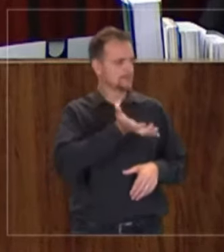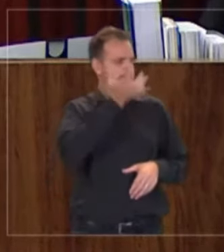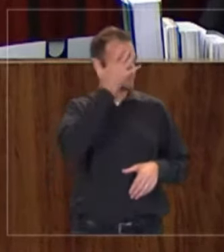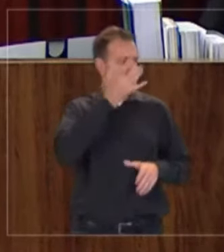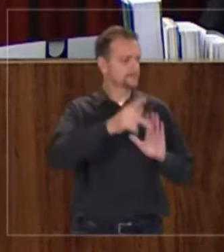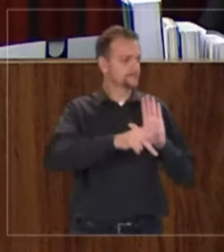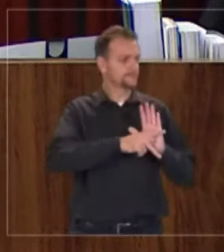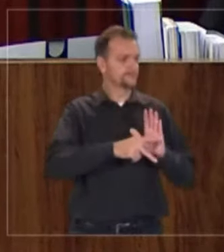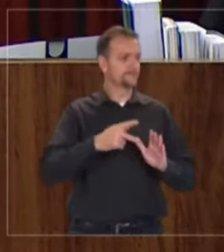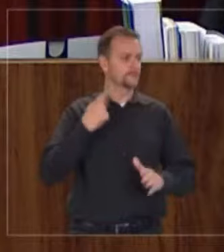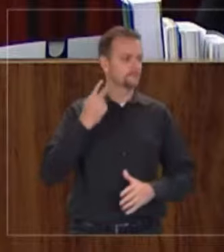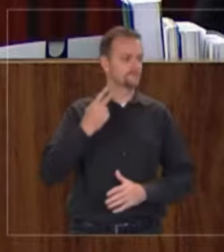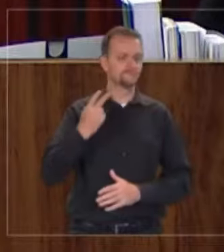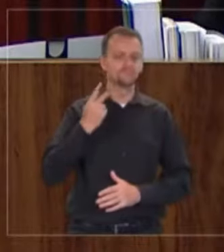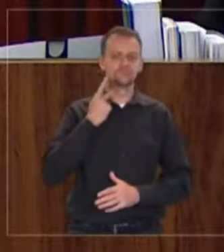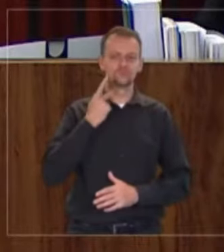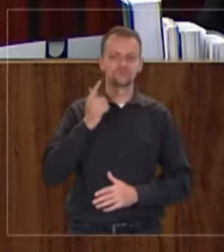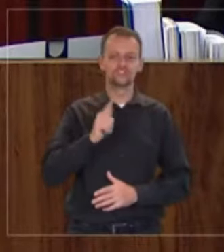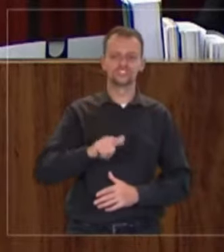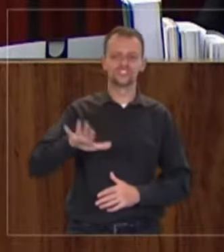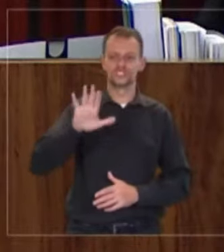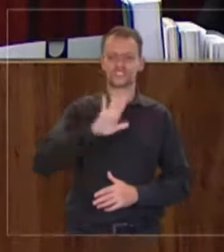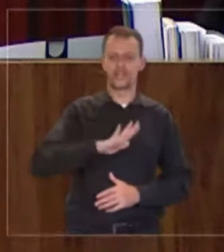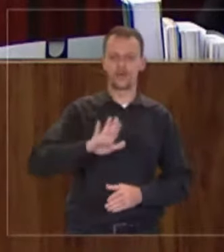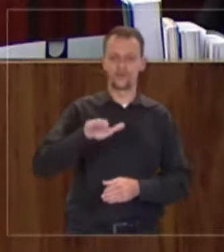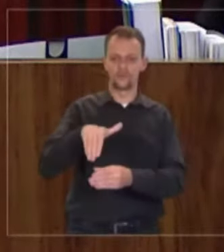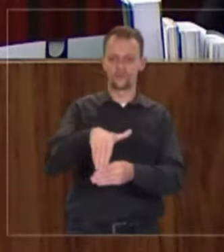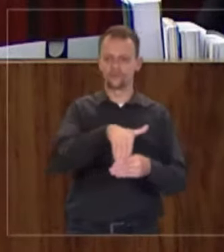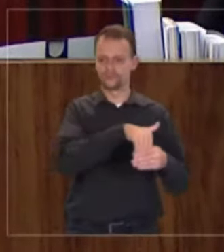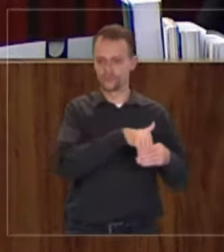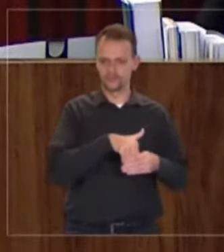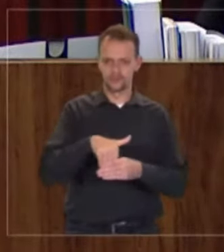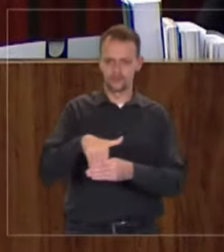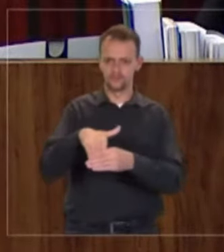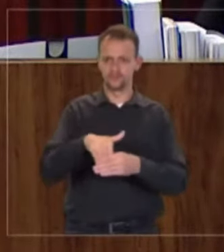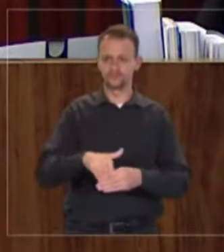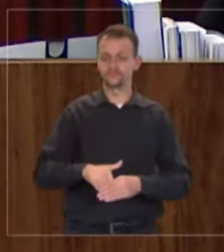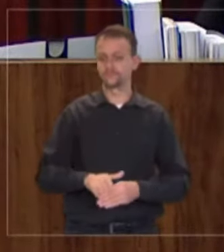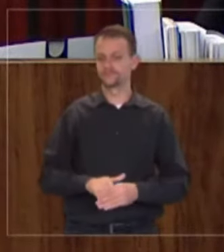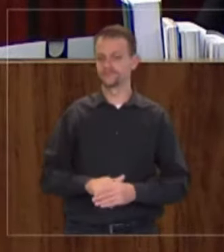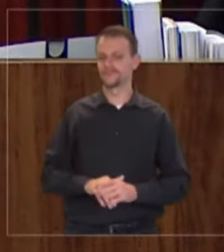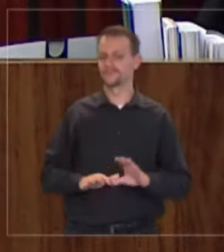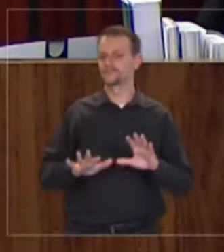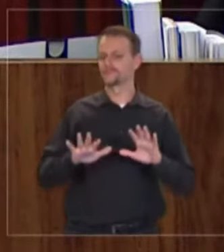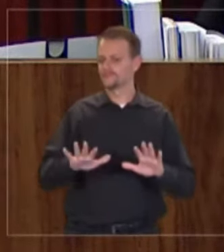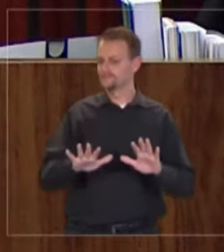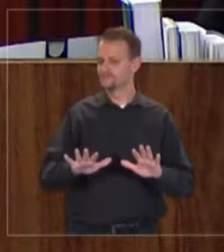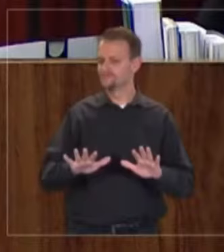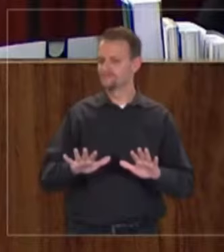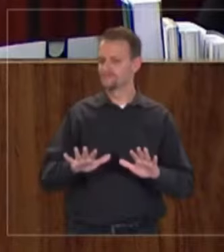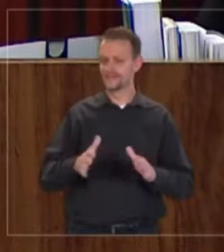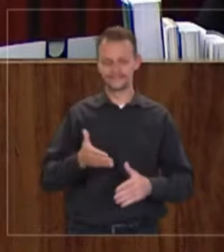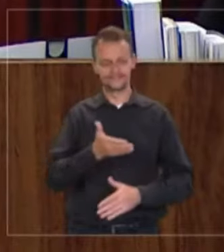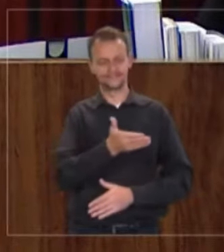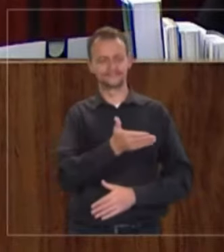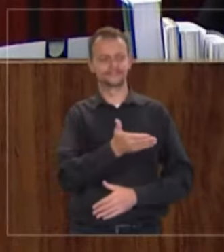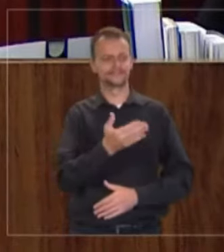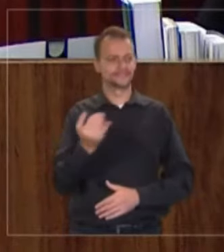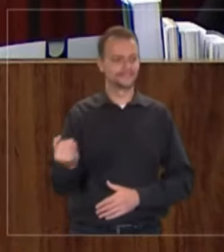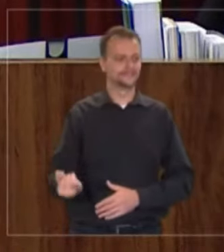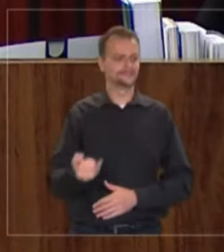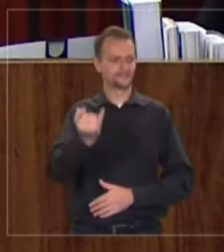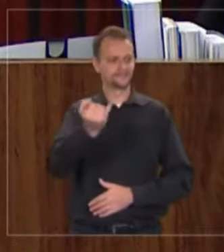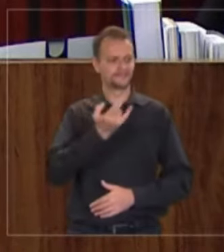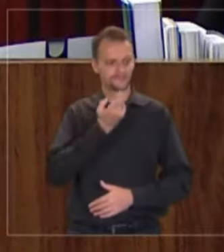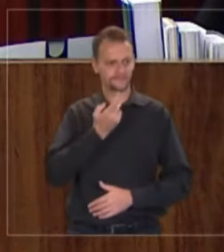da procuradoria geral eleitoral Mas aqui é inegável que a condição